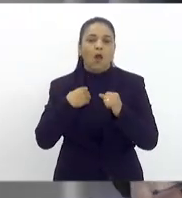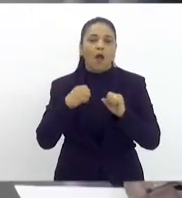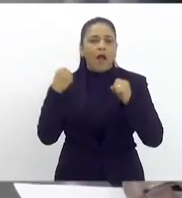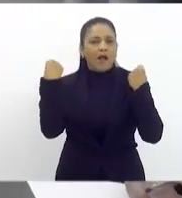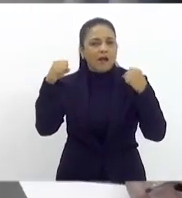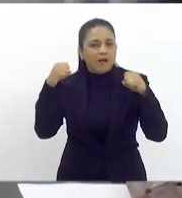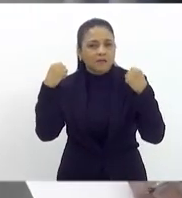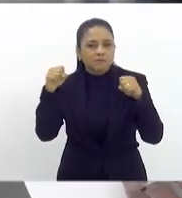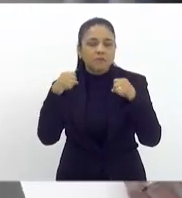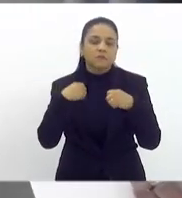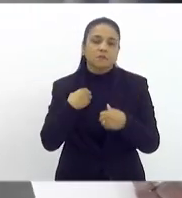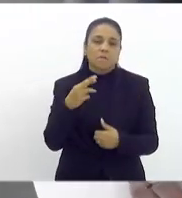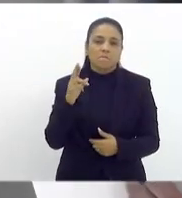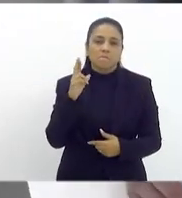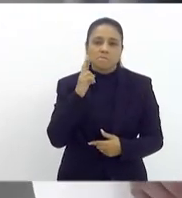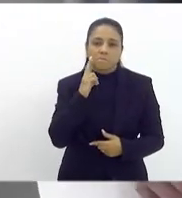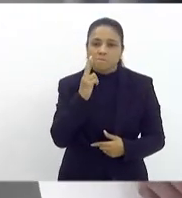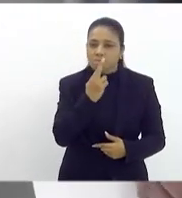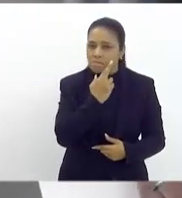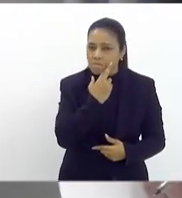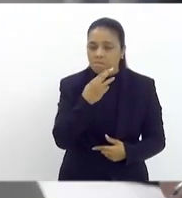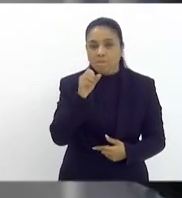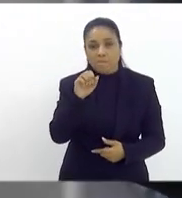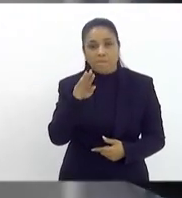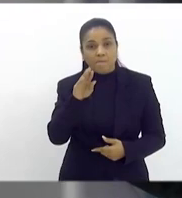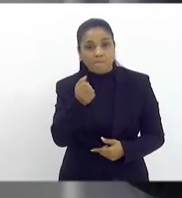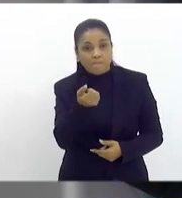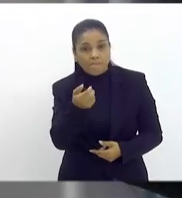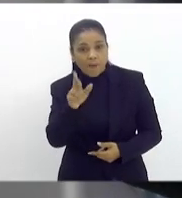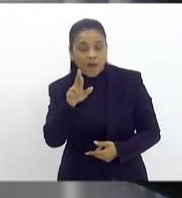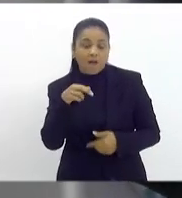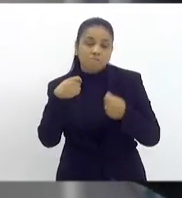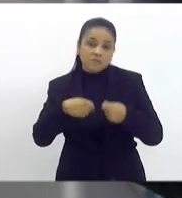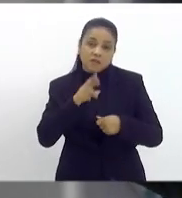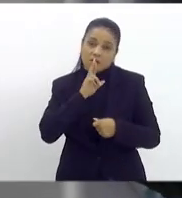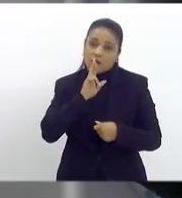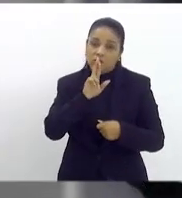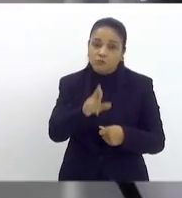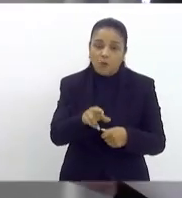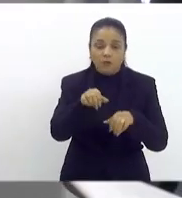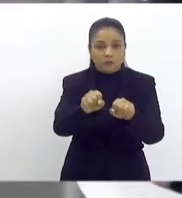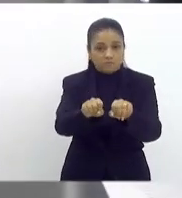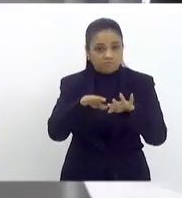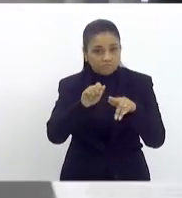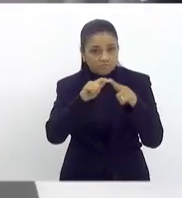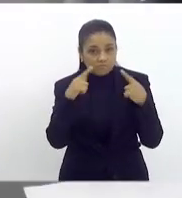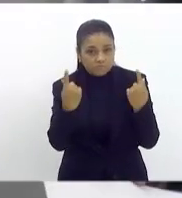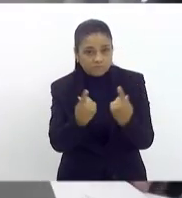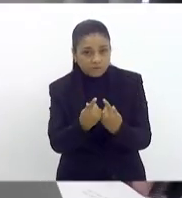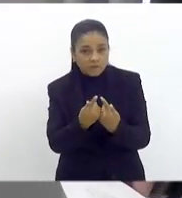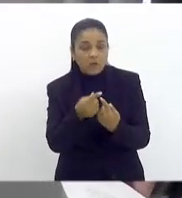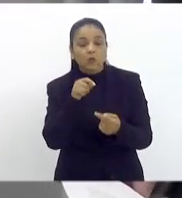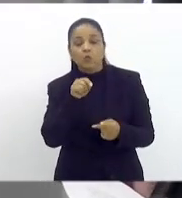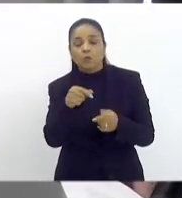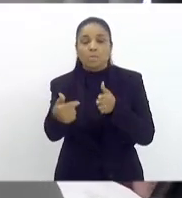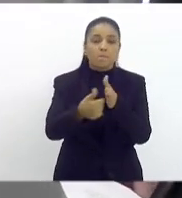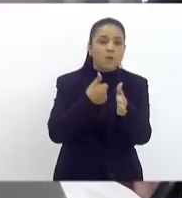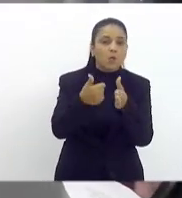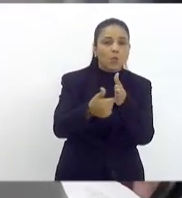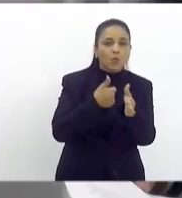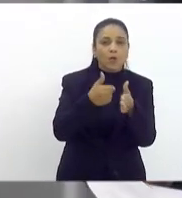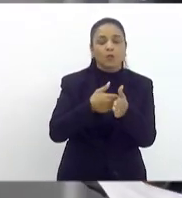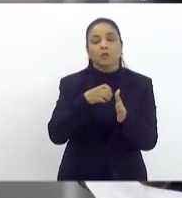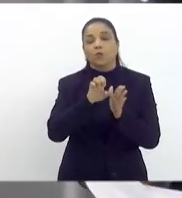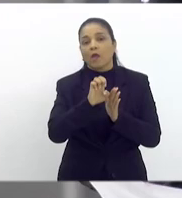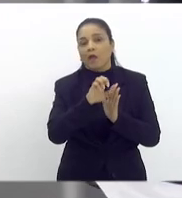de bares e restaurantes, preciso de uma resposta dessa Assembleia Legislativa a respeito dos seus questionamentos a respeito do